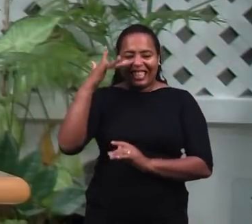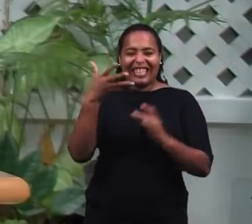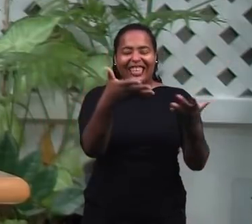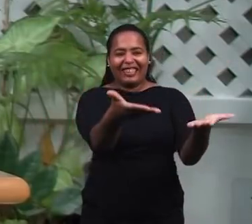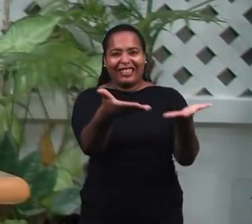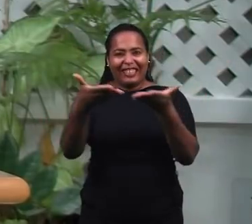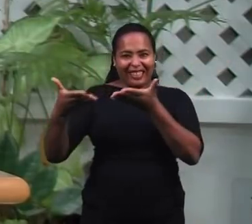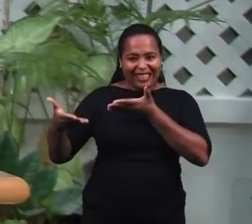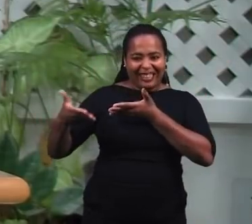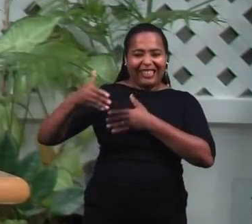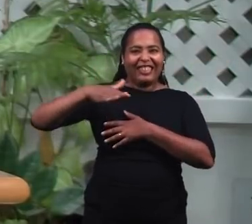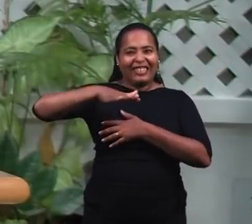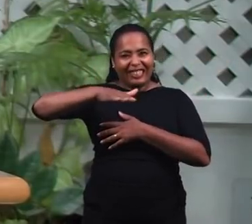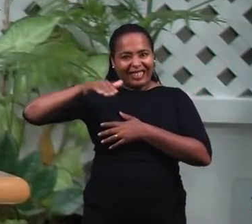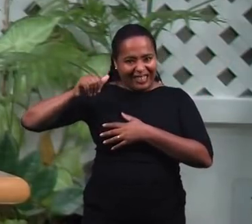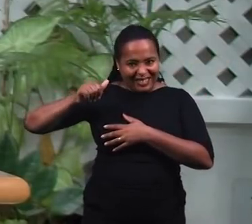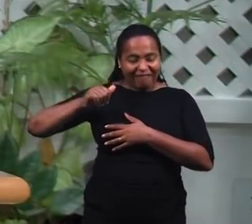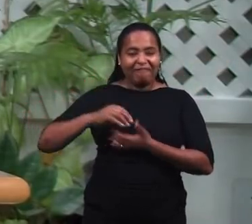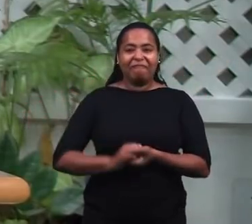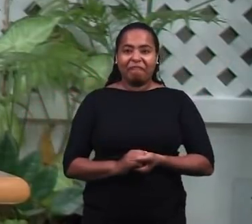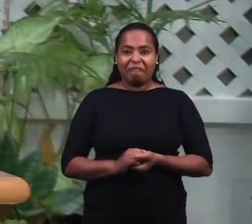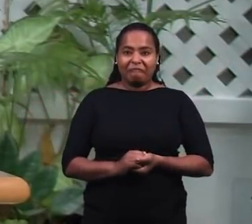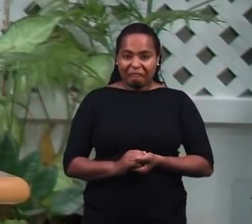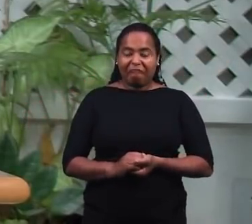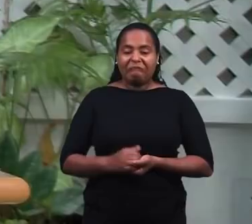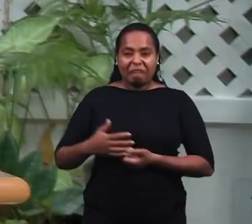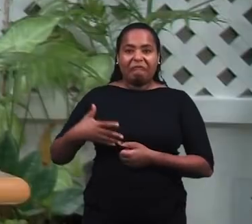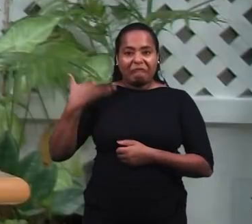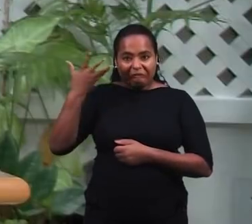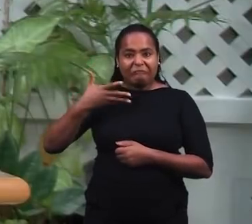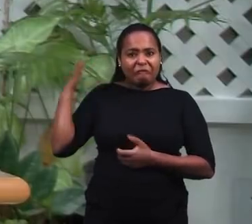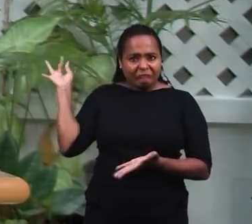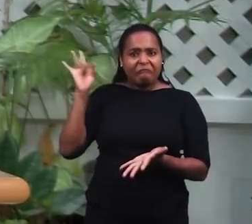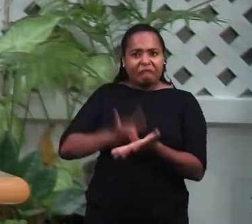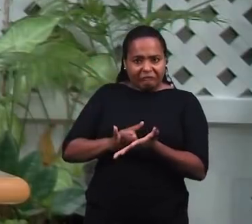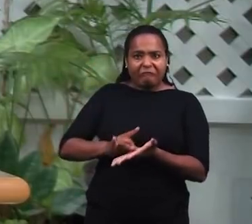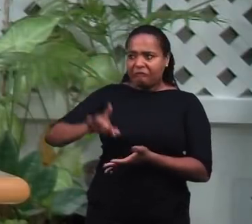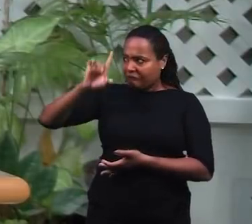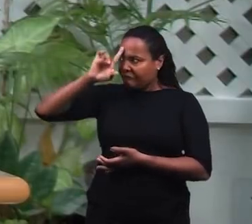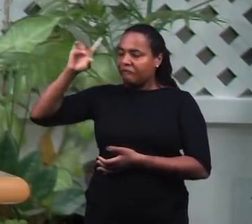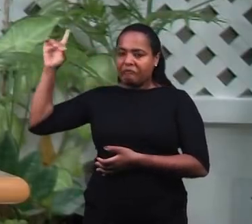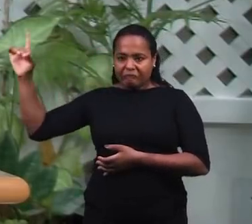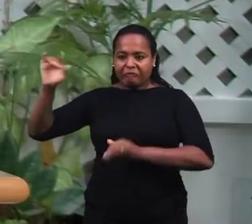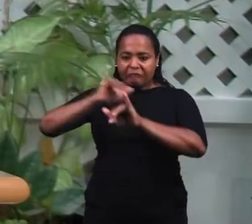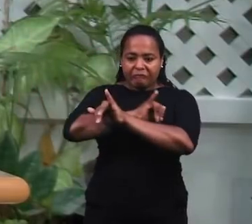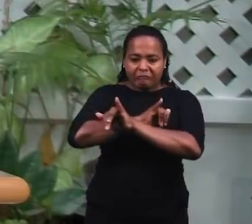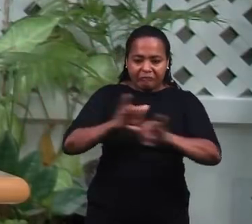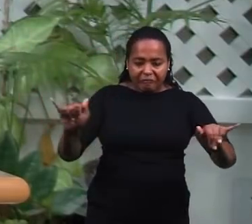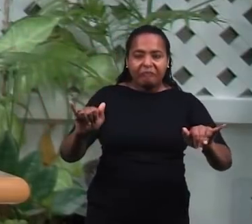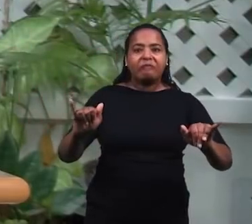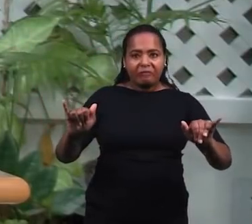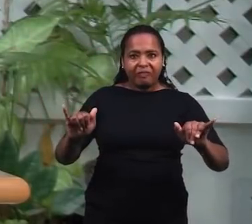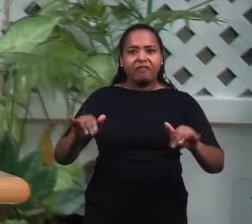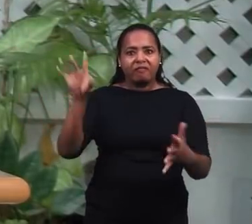que foram chamados. A palavra é verdadeira da parte de Deus.